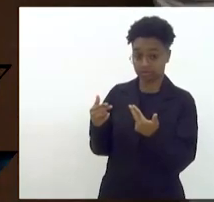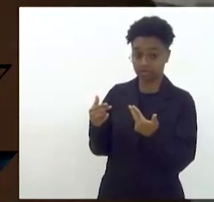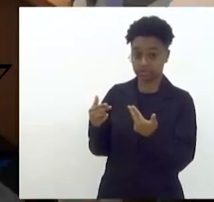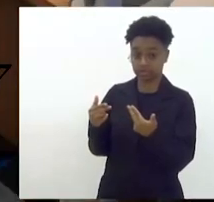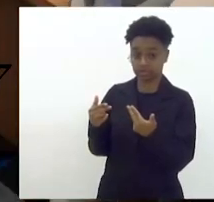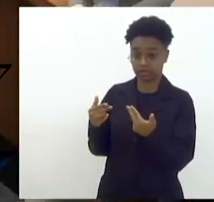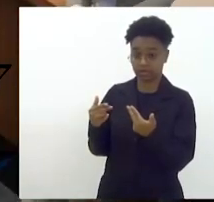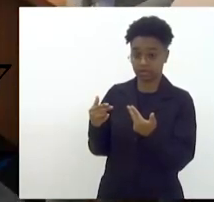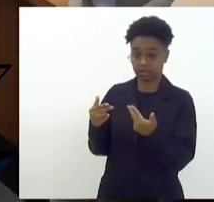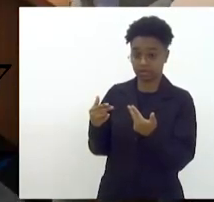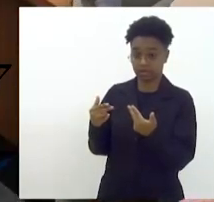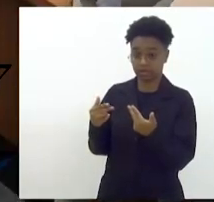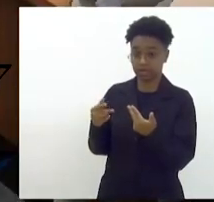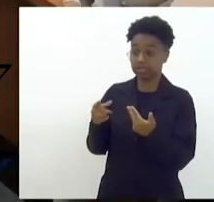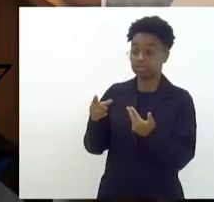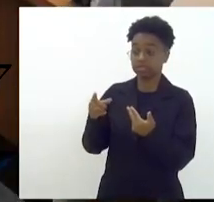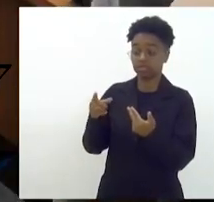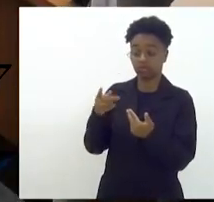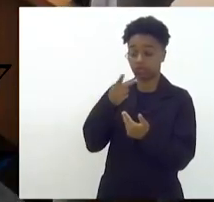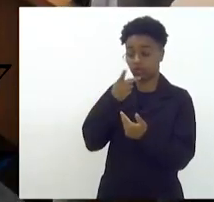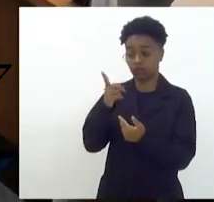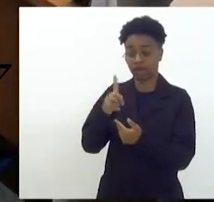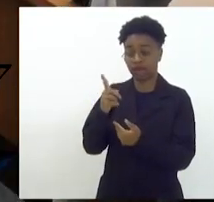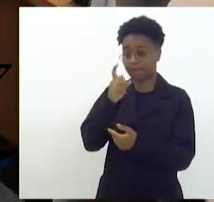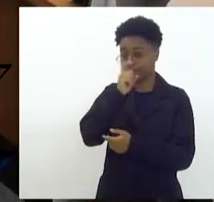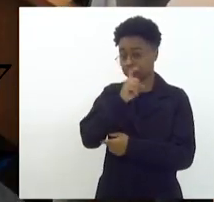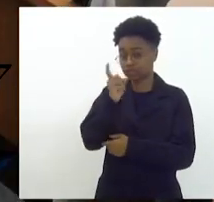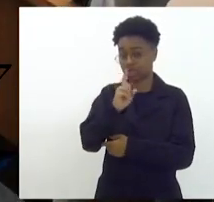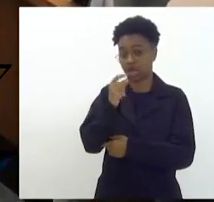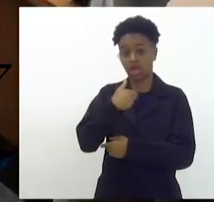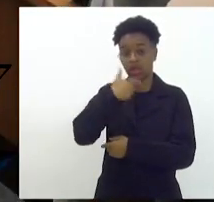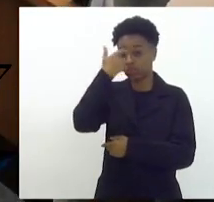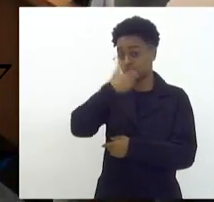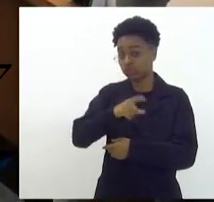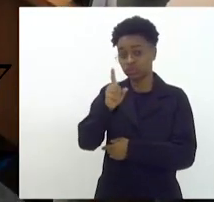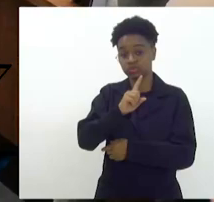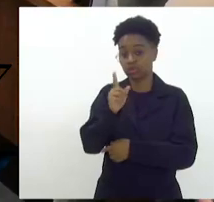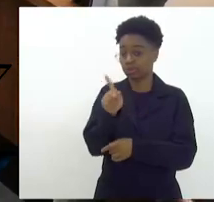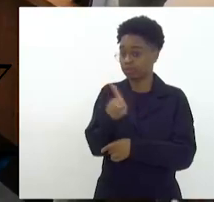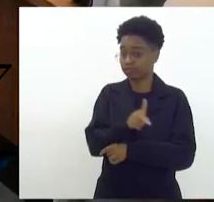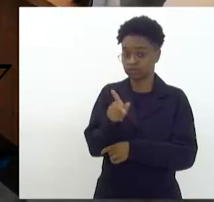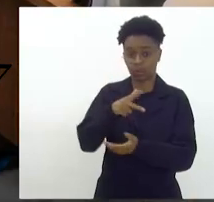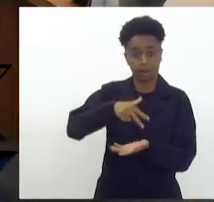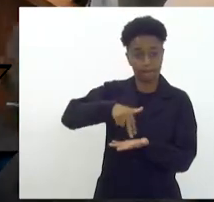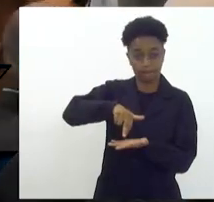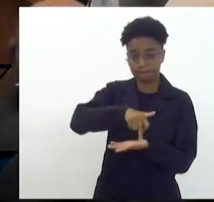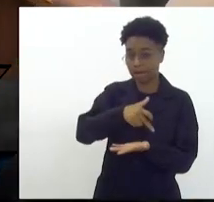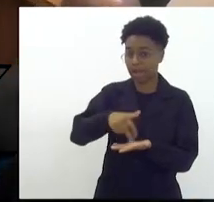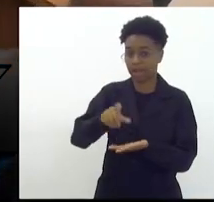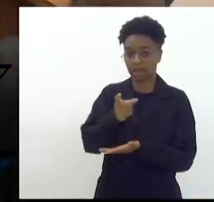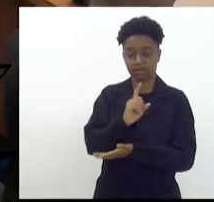não levantar falso testemunho eu não sou professor de balé